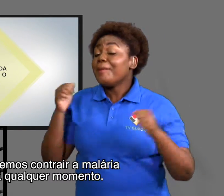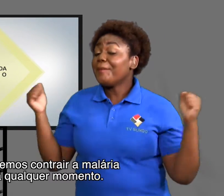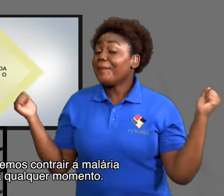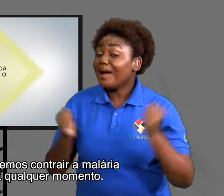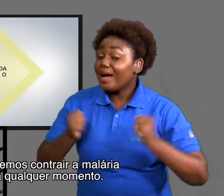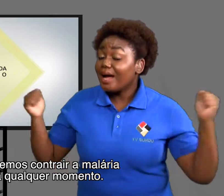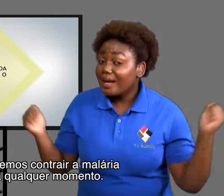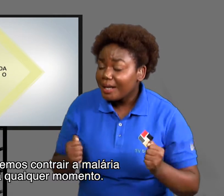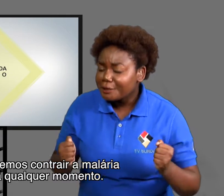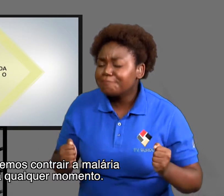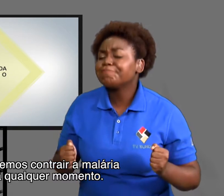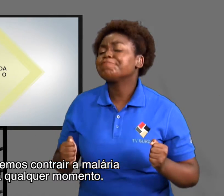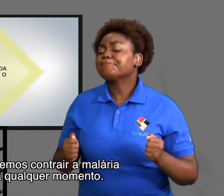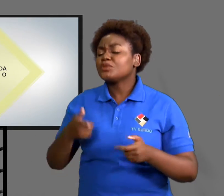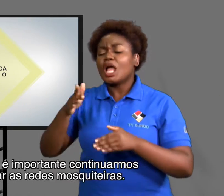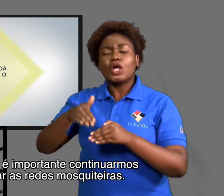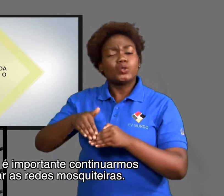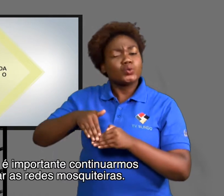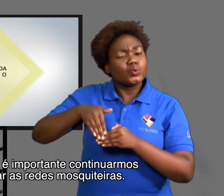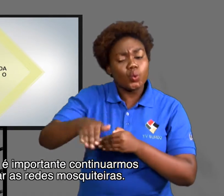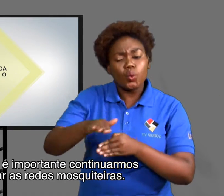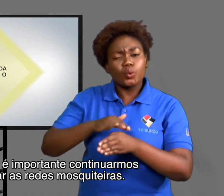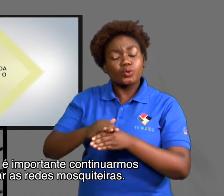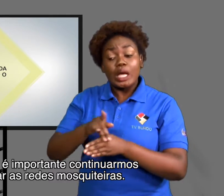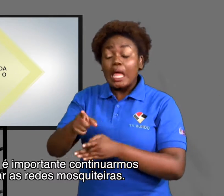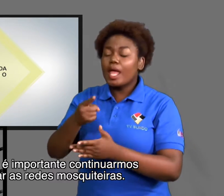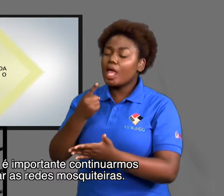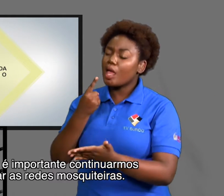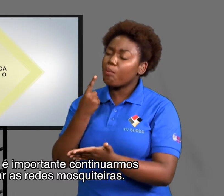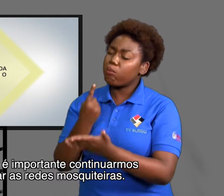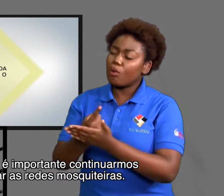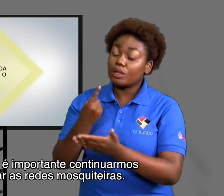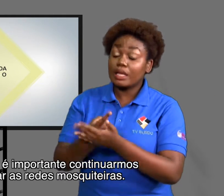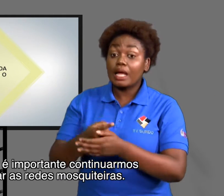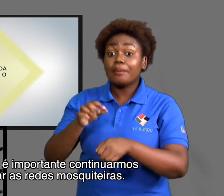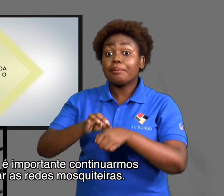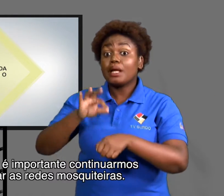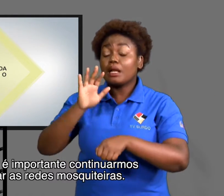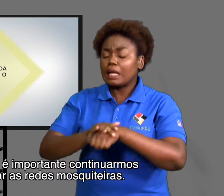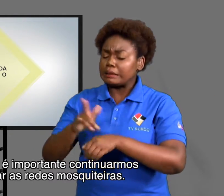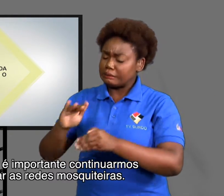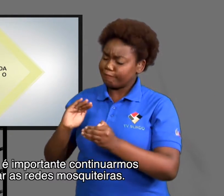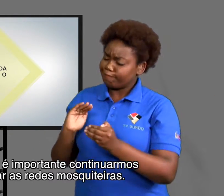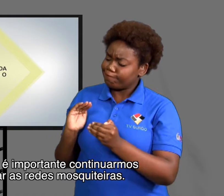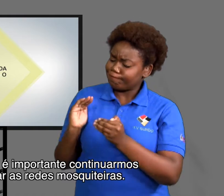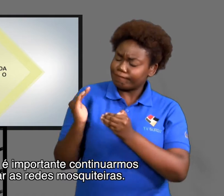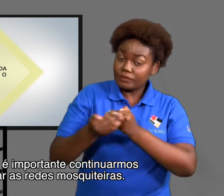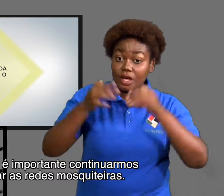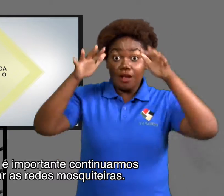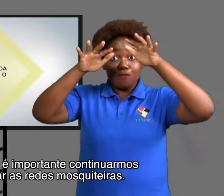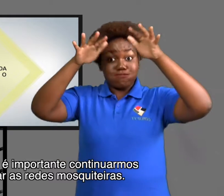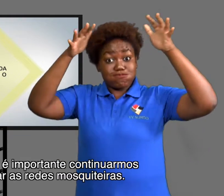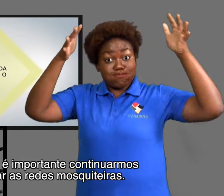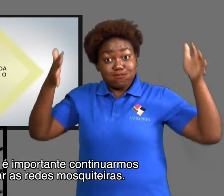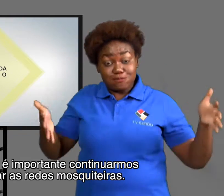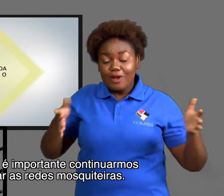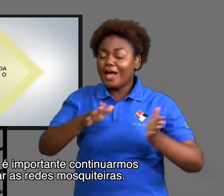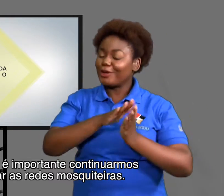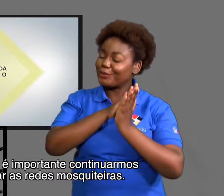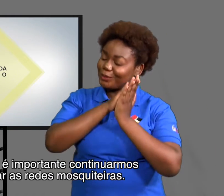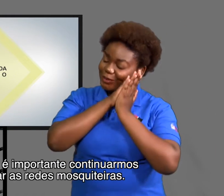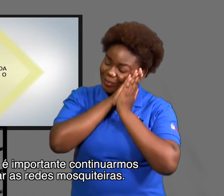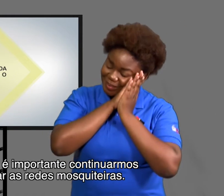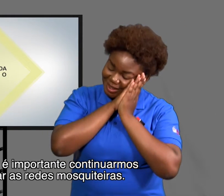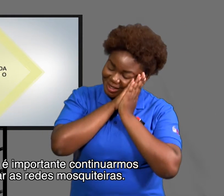a qualquer momento. Por isso, é importante continuarmos a usar as redes